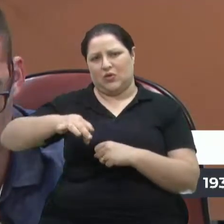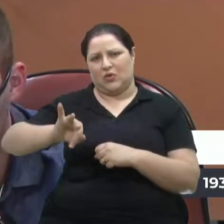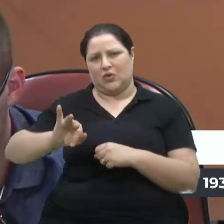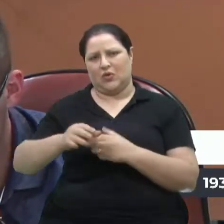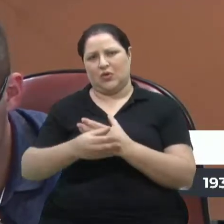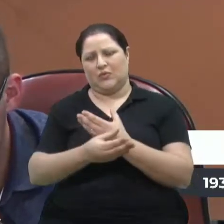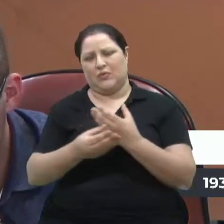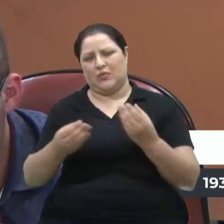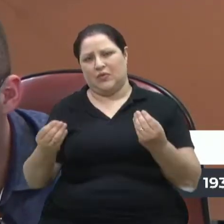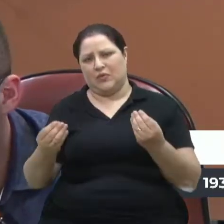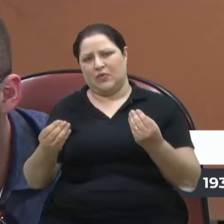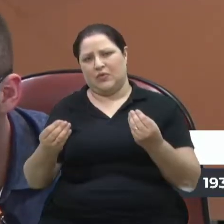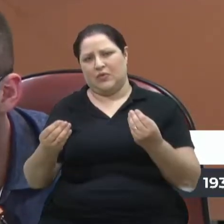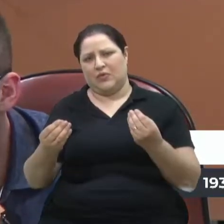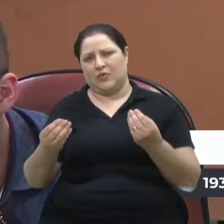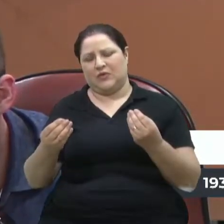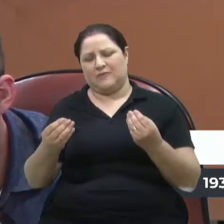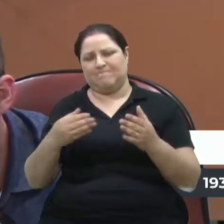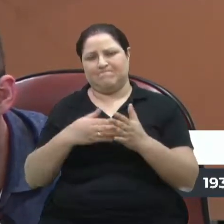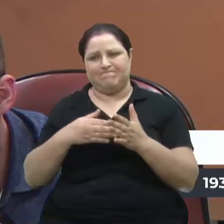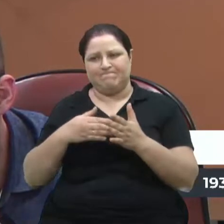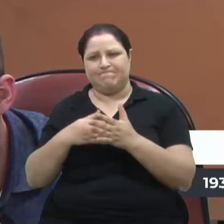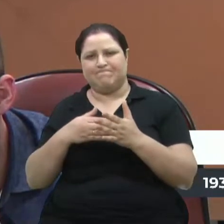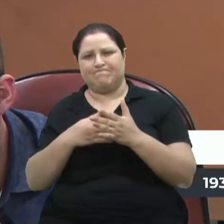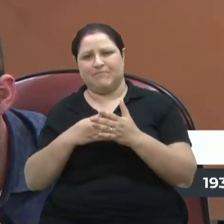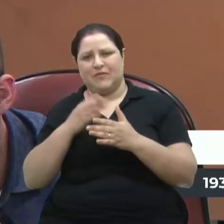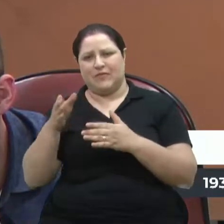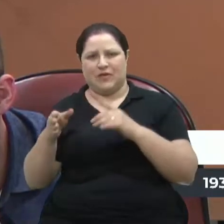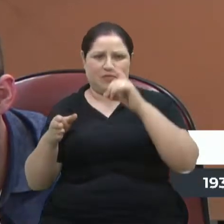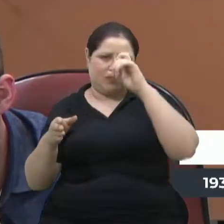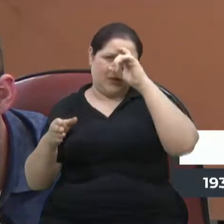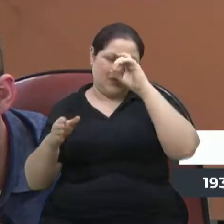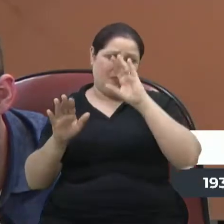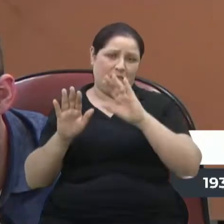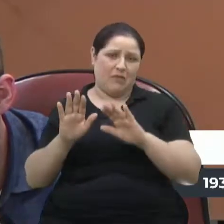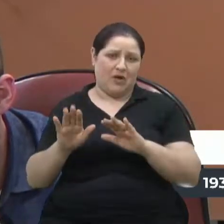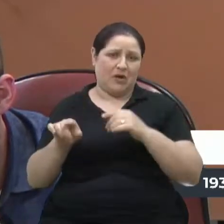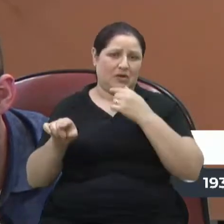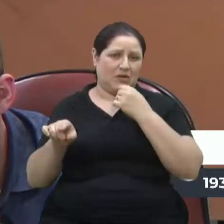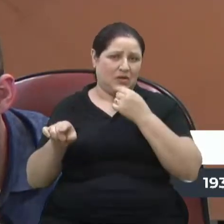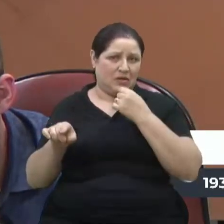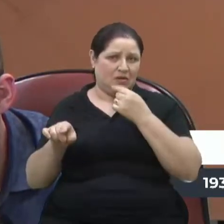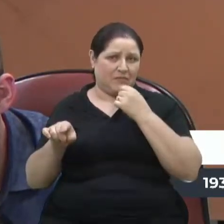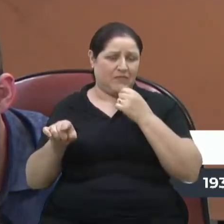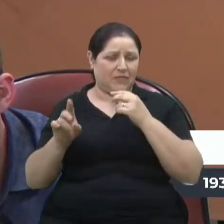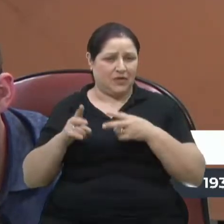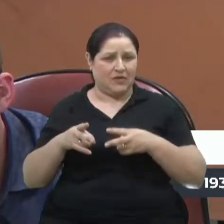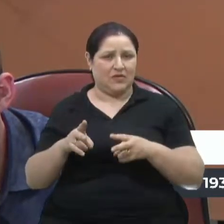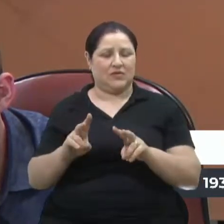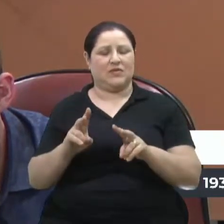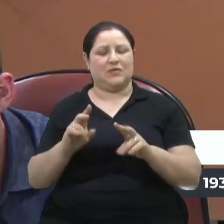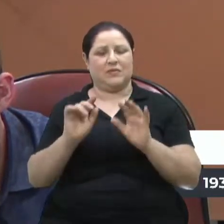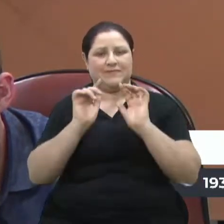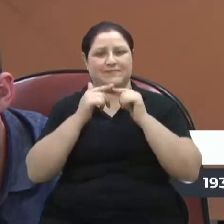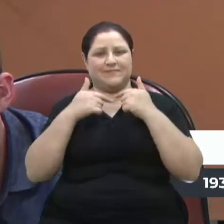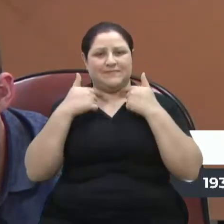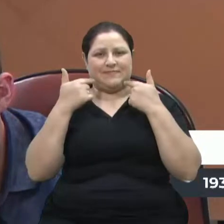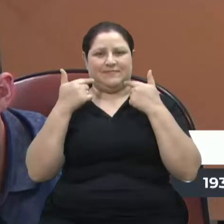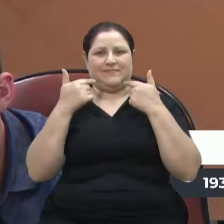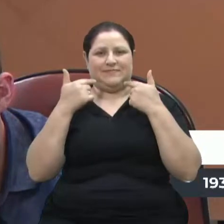muitas privações e hospitalizações. Mas o Guilherme seguia sempre com um sorriso no